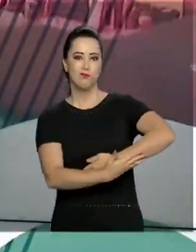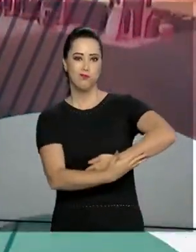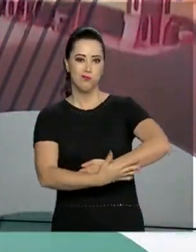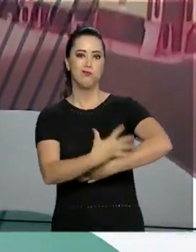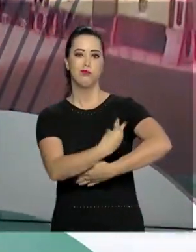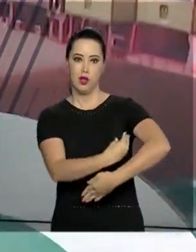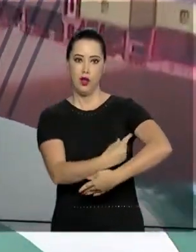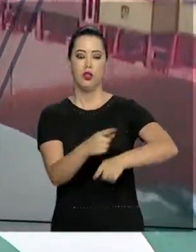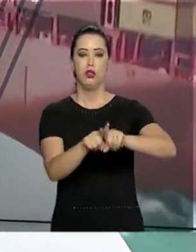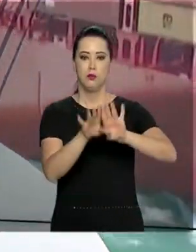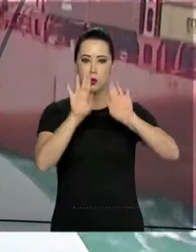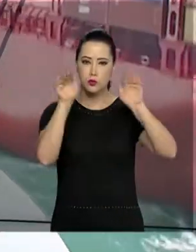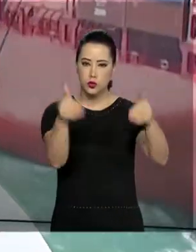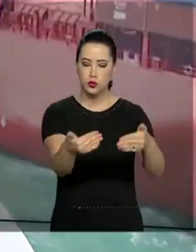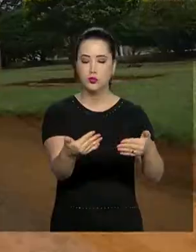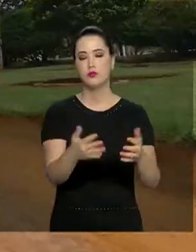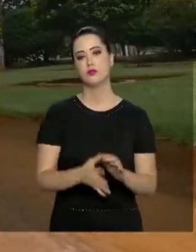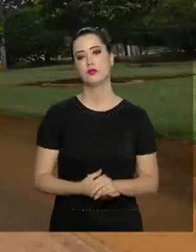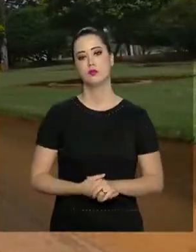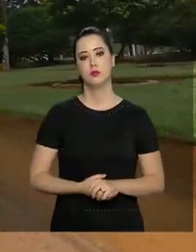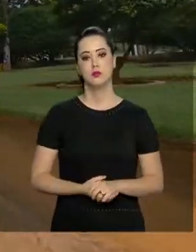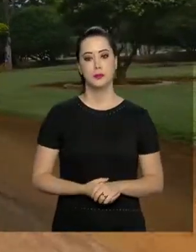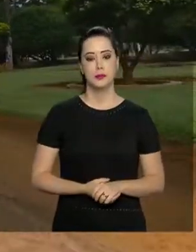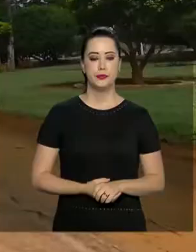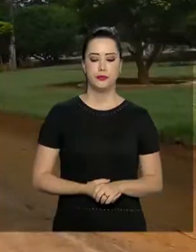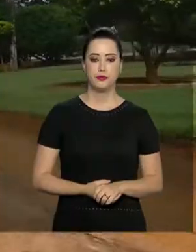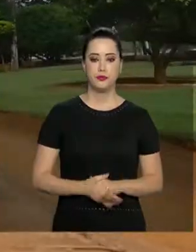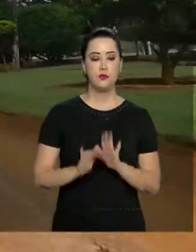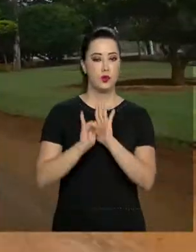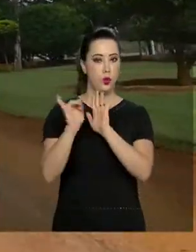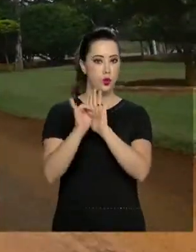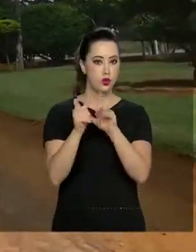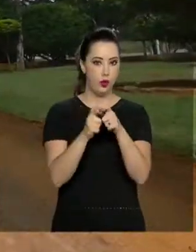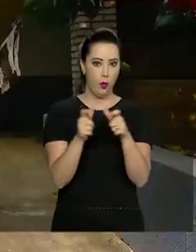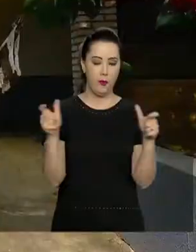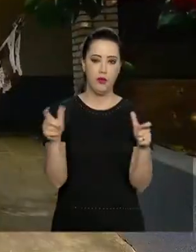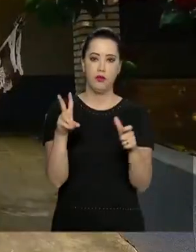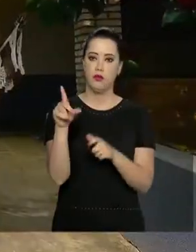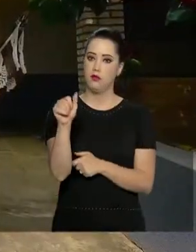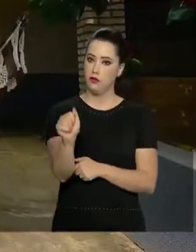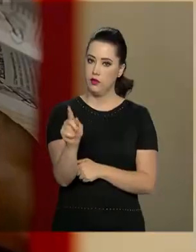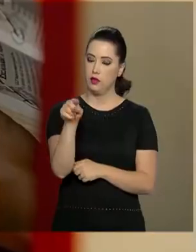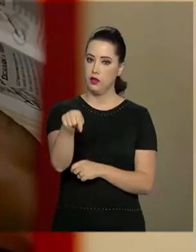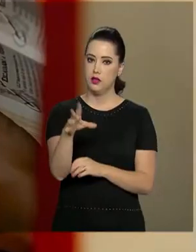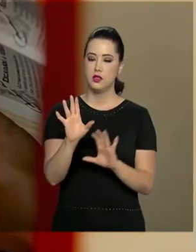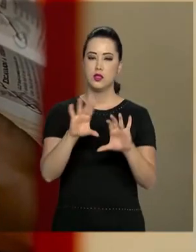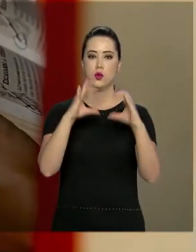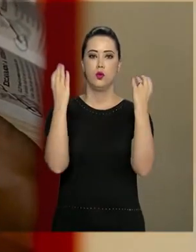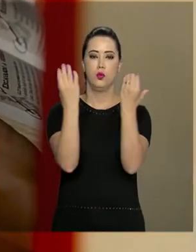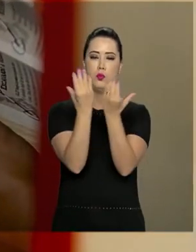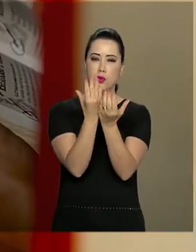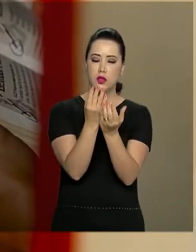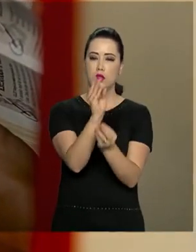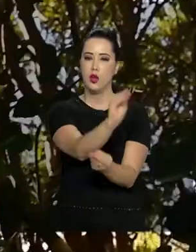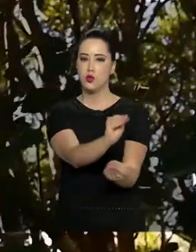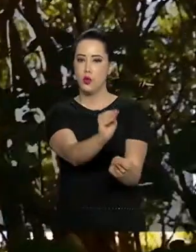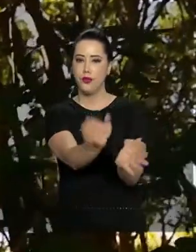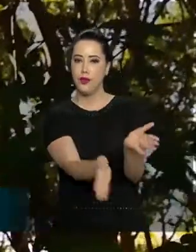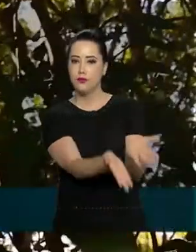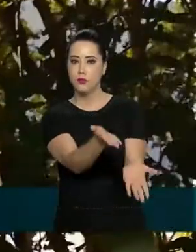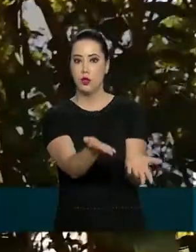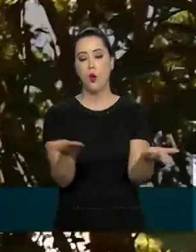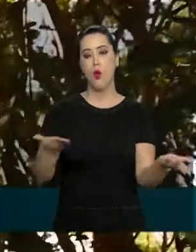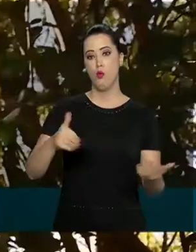estão no foco da medida. O edital amplia a oferta de vagas em comunidades terapêuticas das atuais